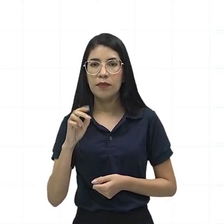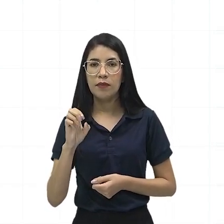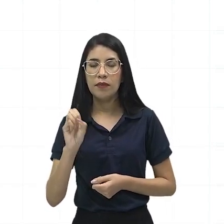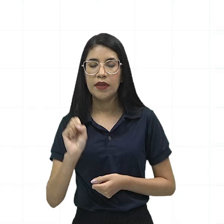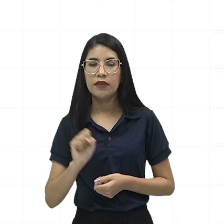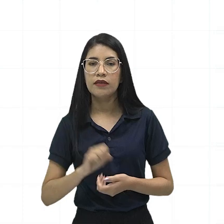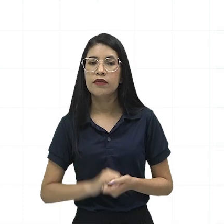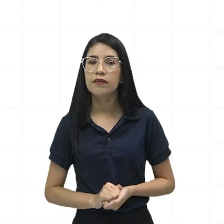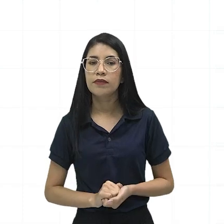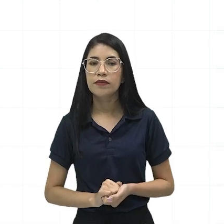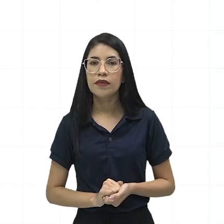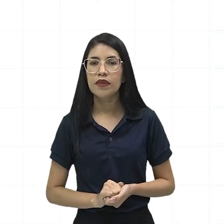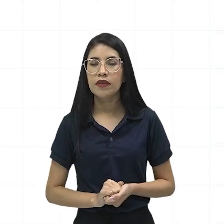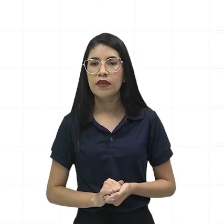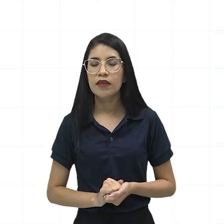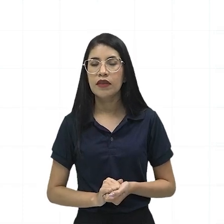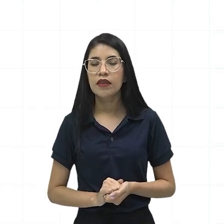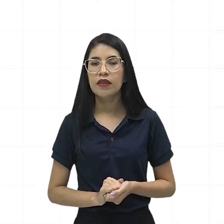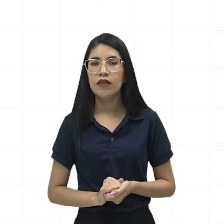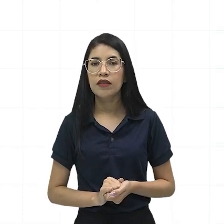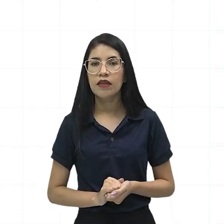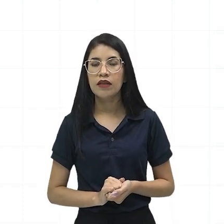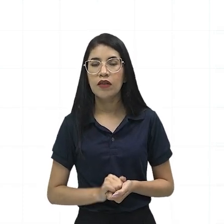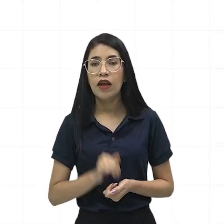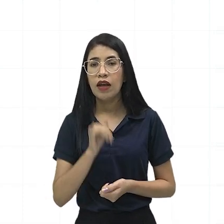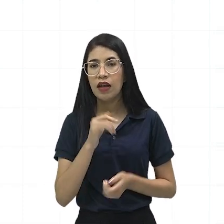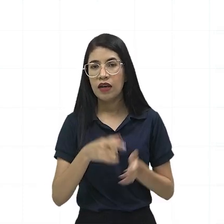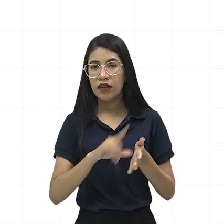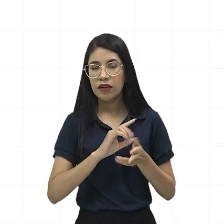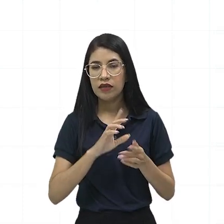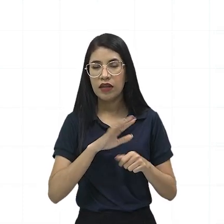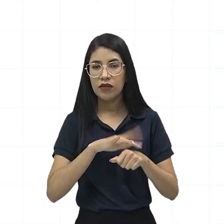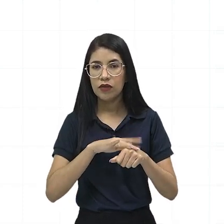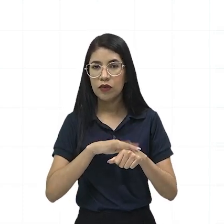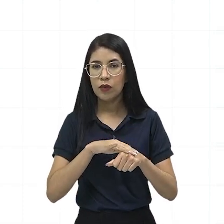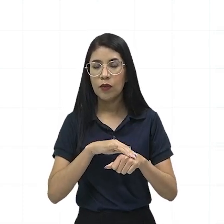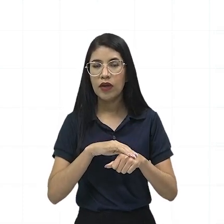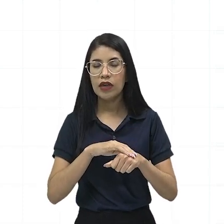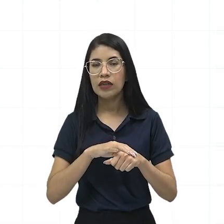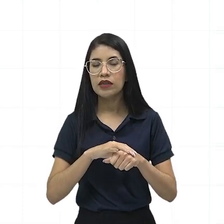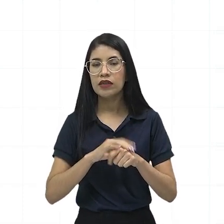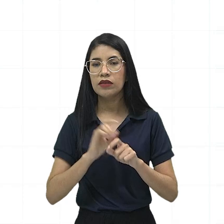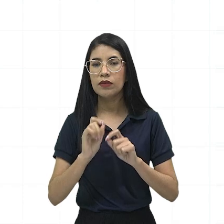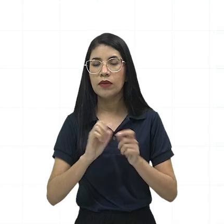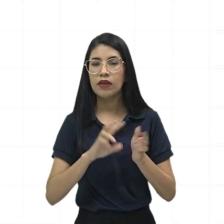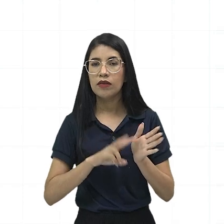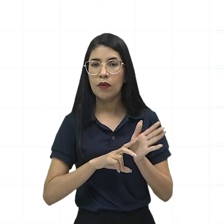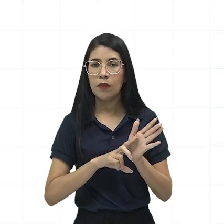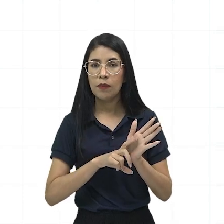de exemplos causados por indivíduos